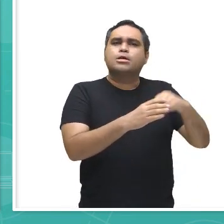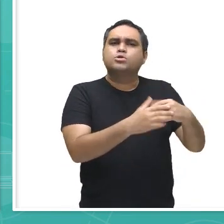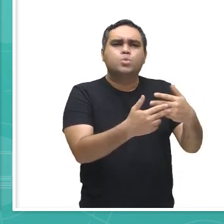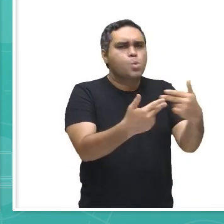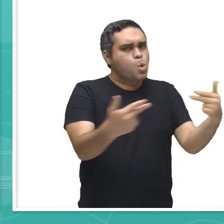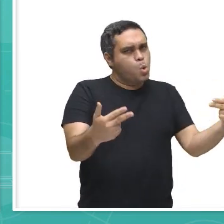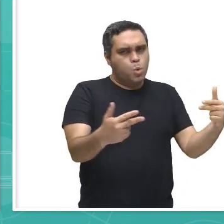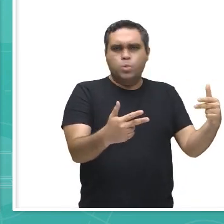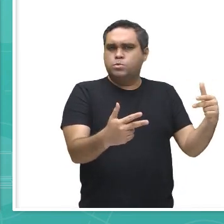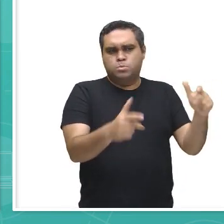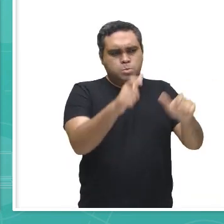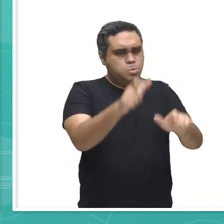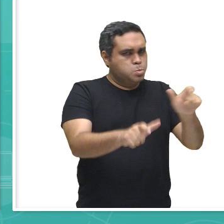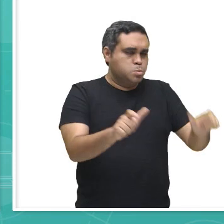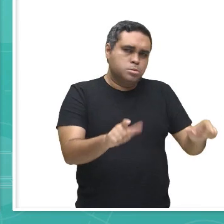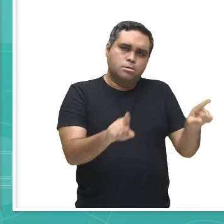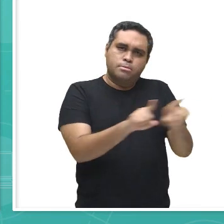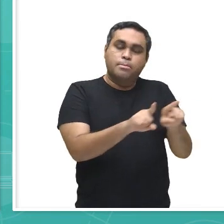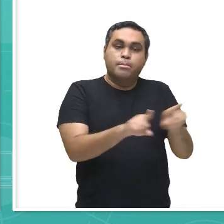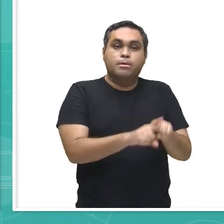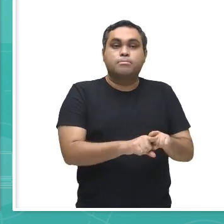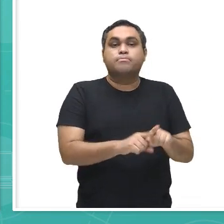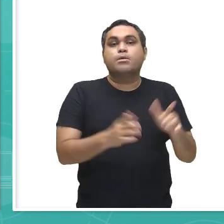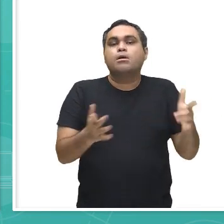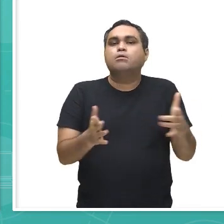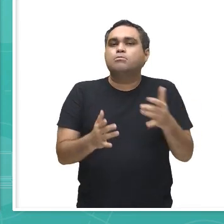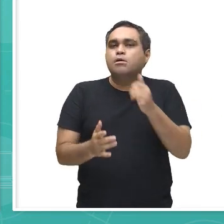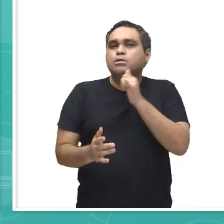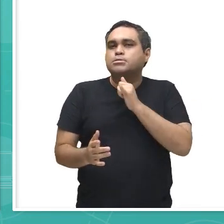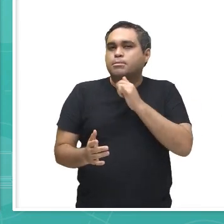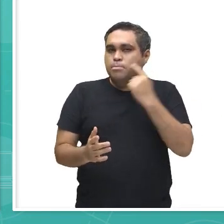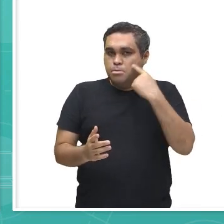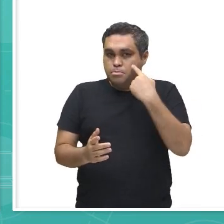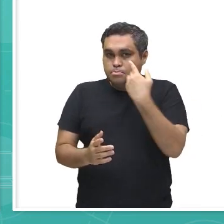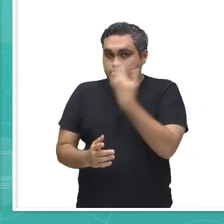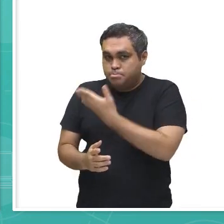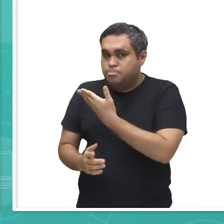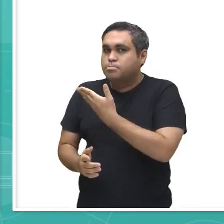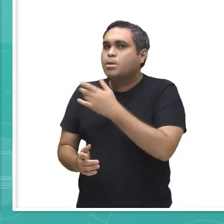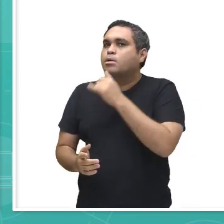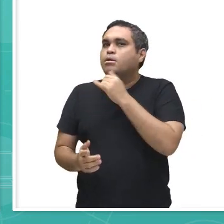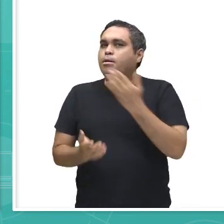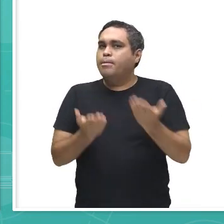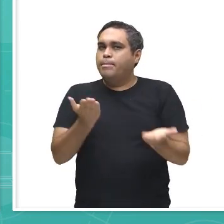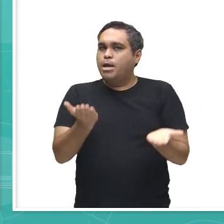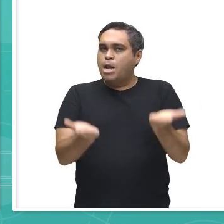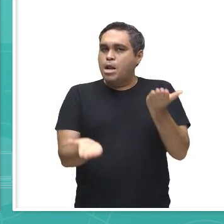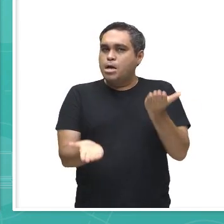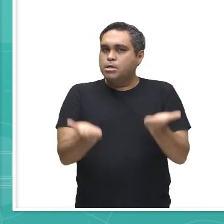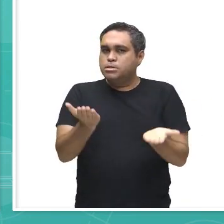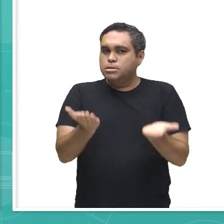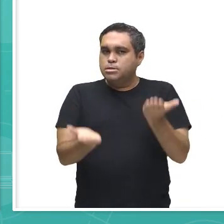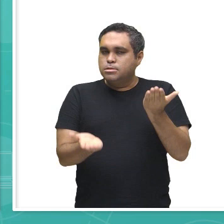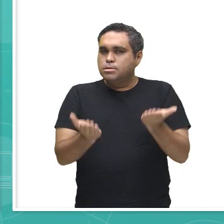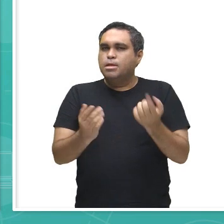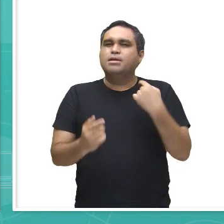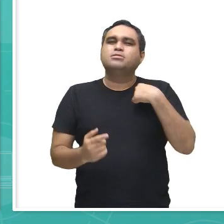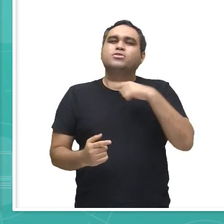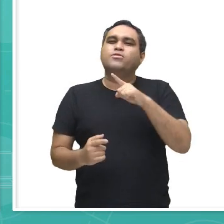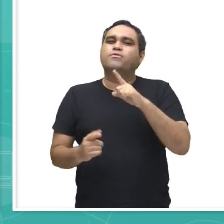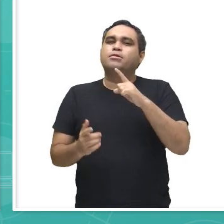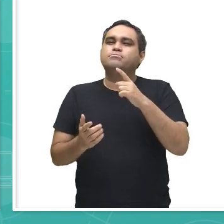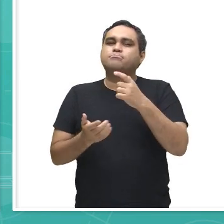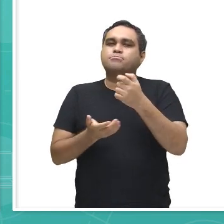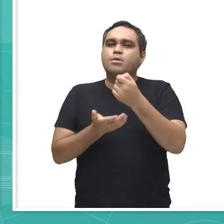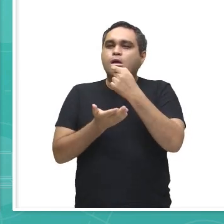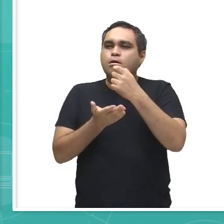de um determinado corpo, a gente trouxe um exemplo aqui, da balança. Quando a gente vai lá na drogaria, a